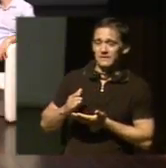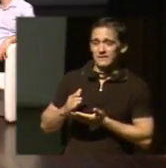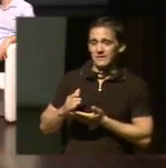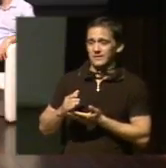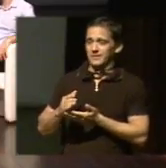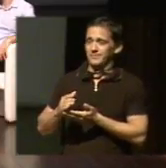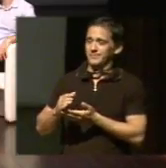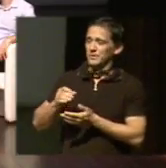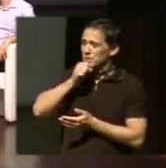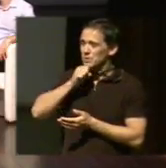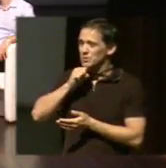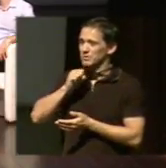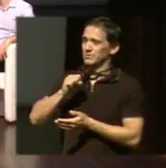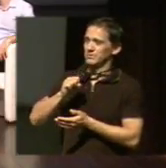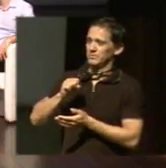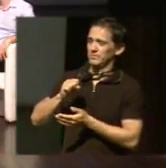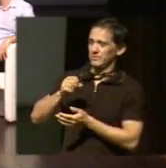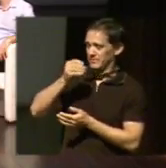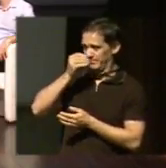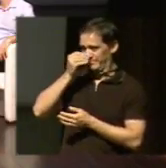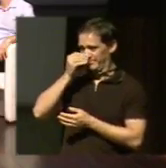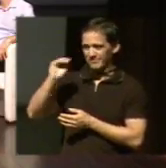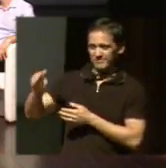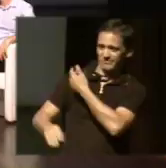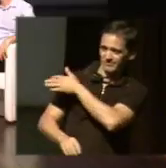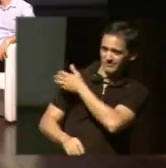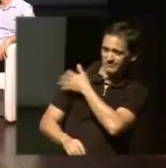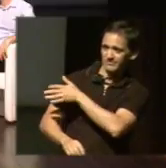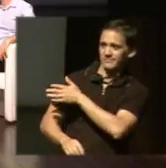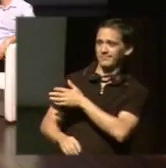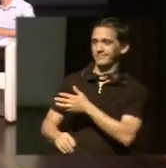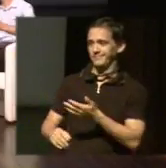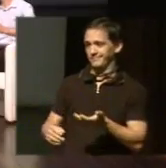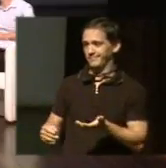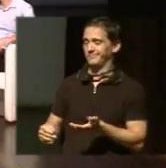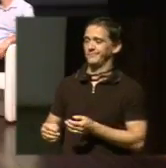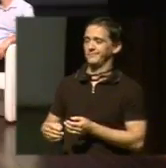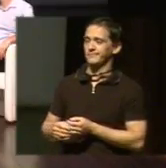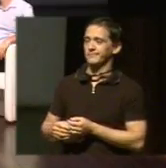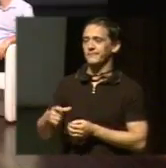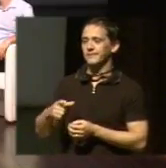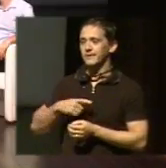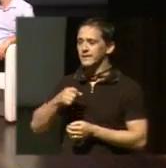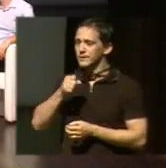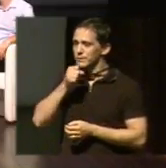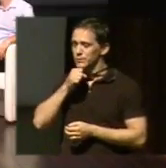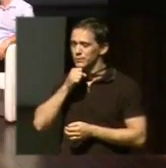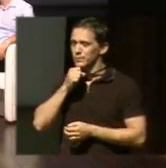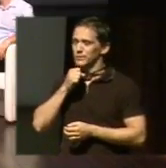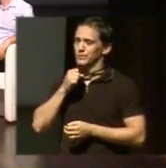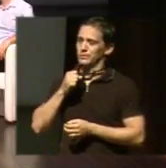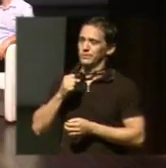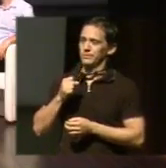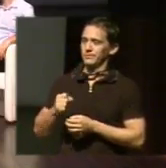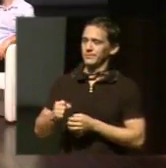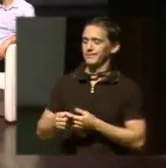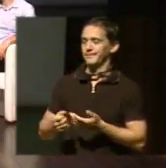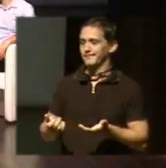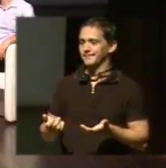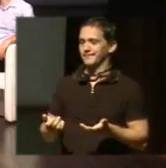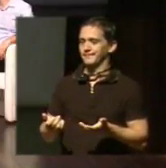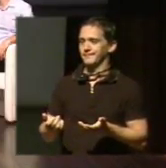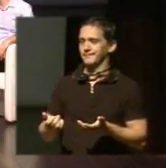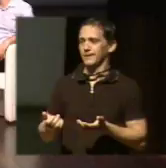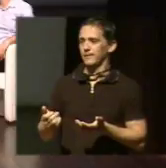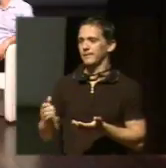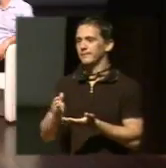ou a gente reproduzir ideias, né, sobre envelhecimento que acabam reforçando certos preconceitos ou até mesmo da